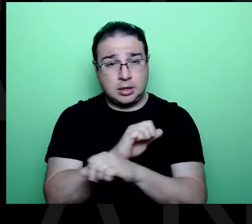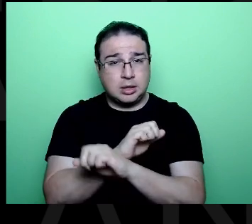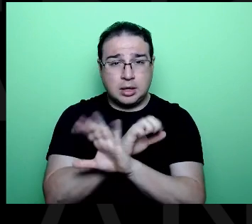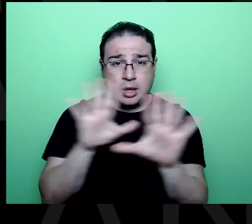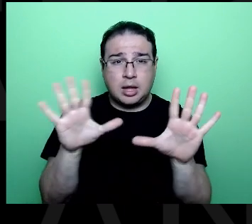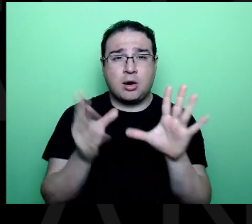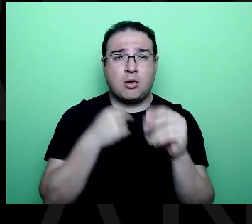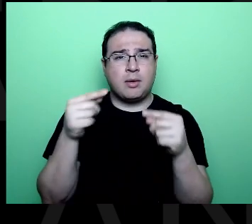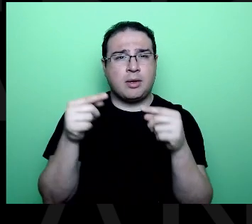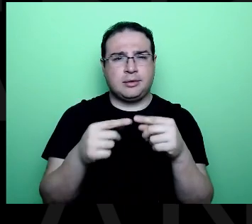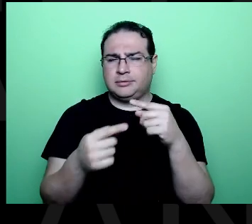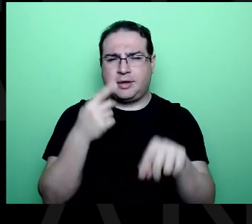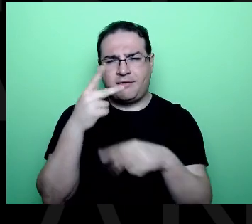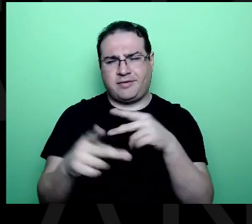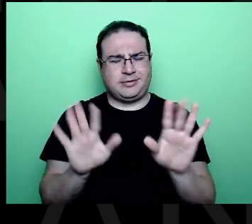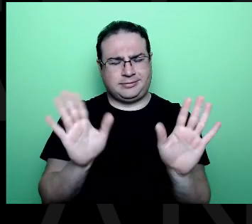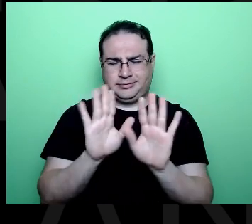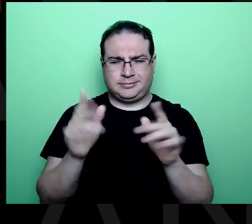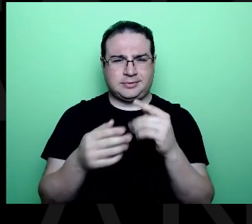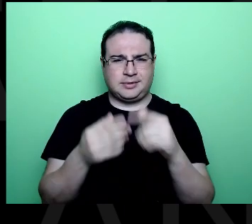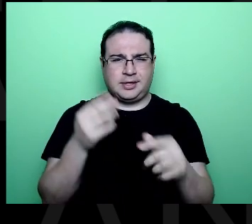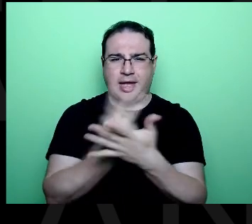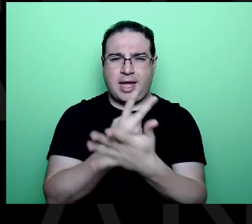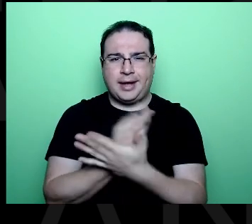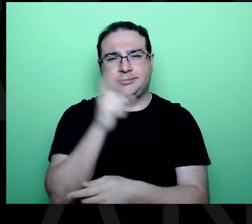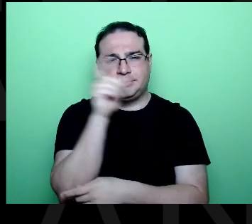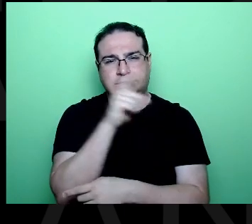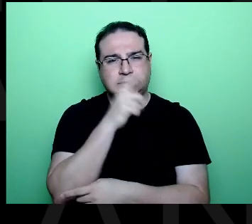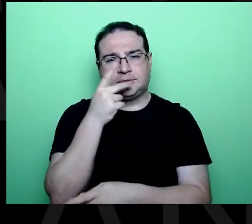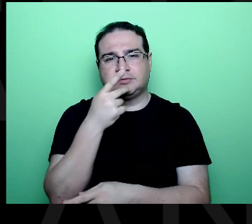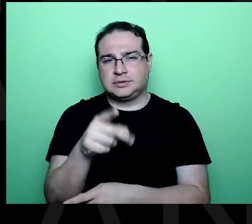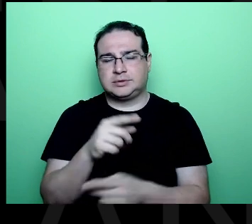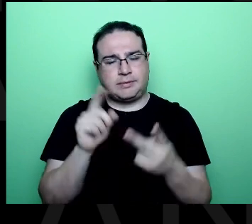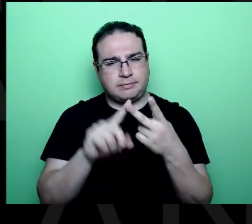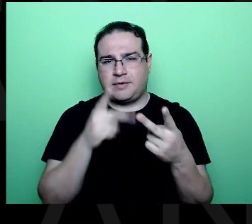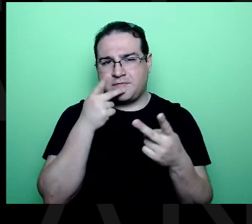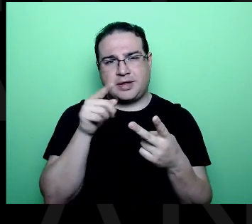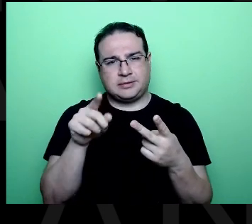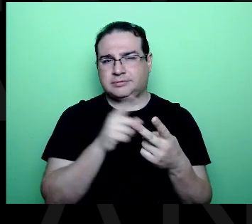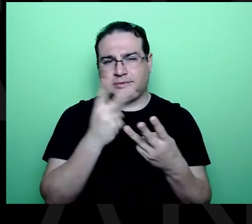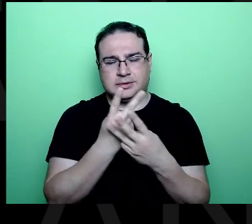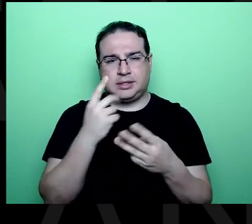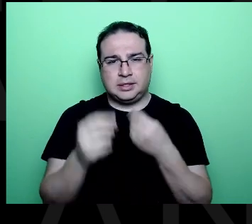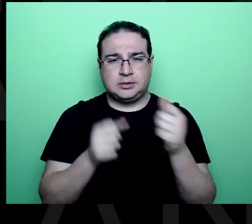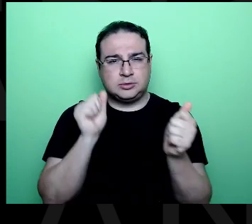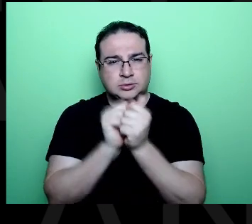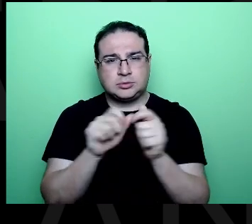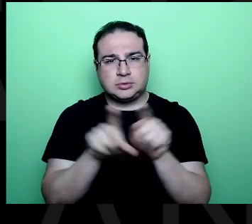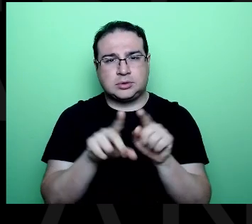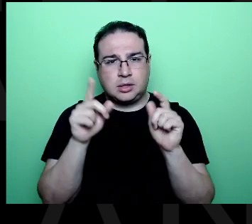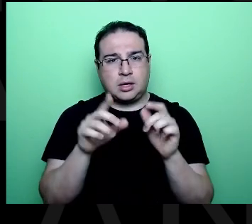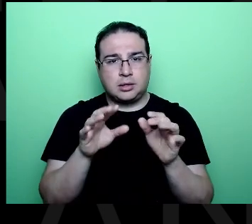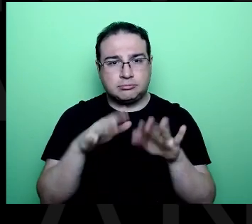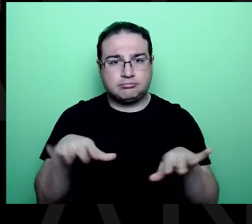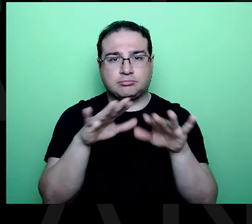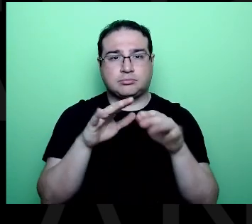entendê-lo a ponto de dizer ele não diria isso aqui tá mentira, porque ele não falou isso, ele não falaria, sabe? Assim, de você entrar nessa intimidade,